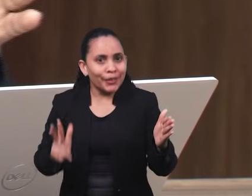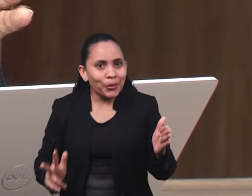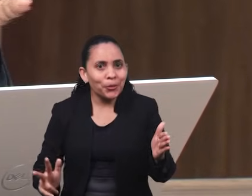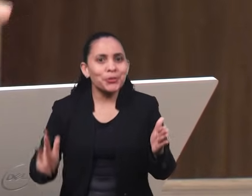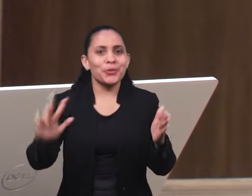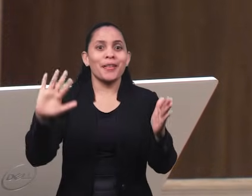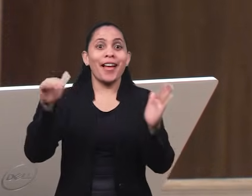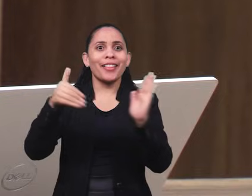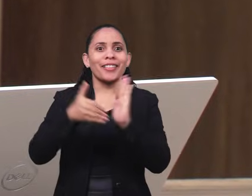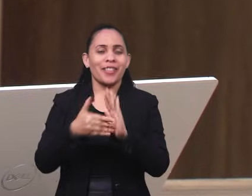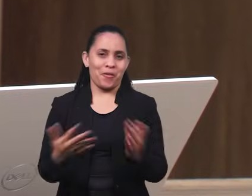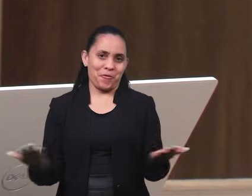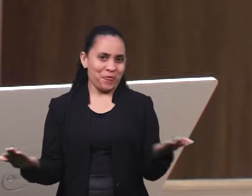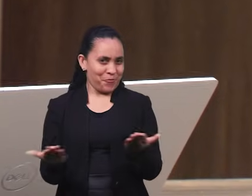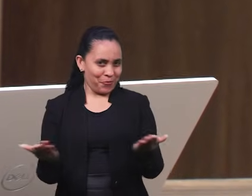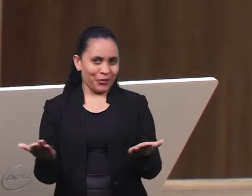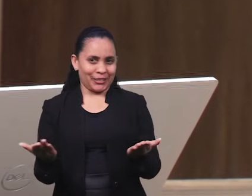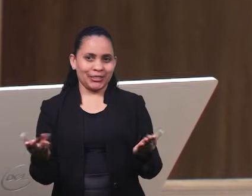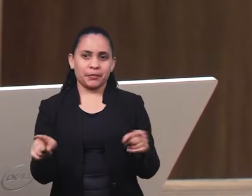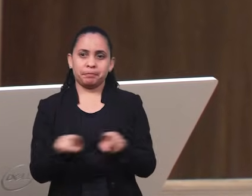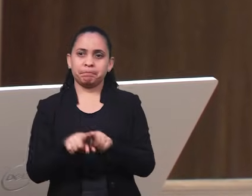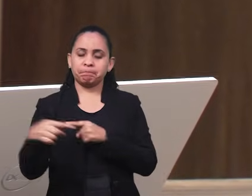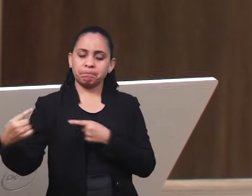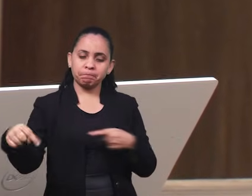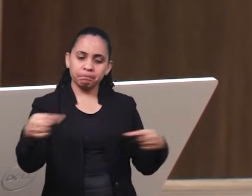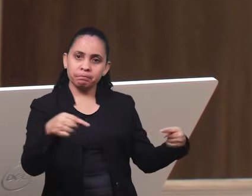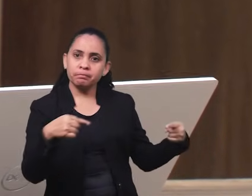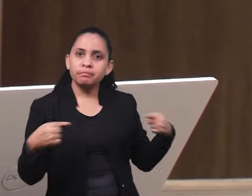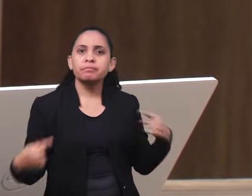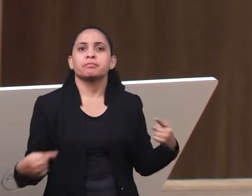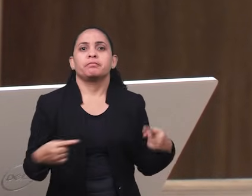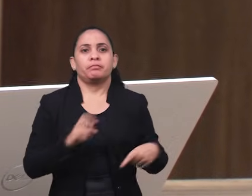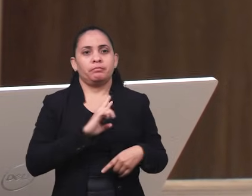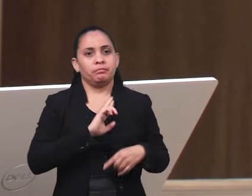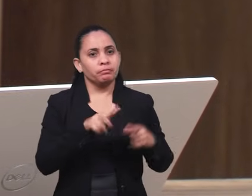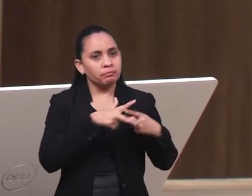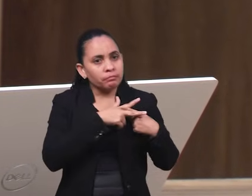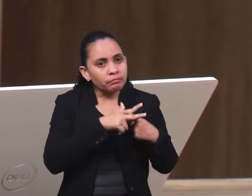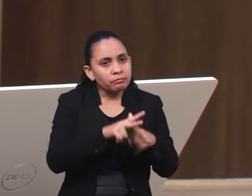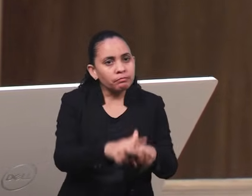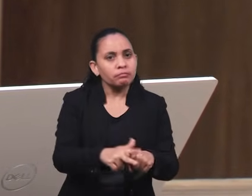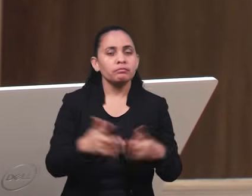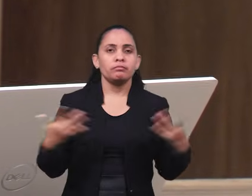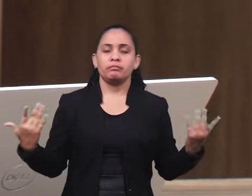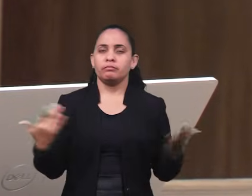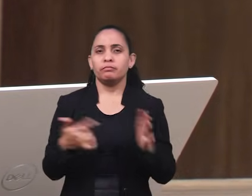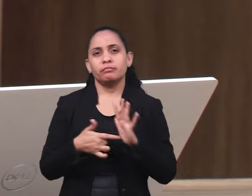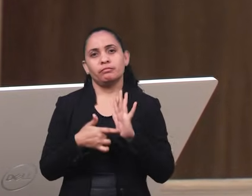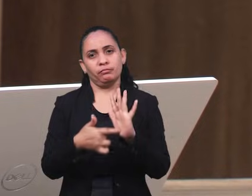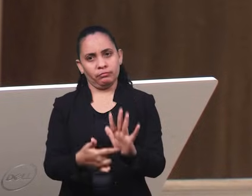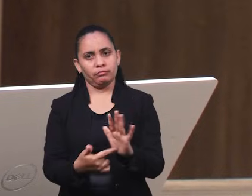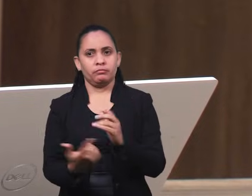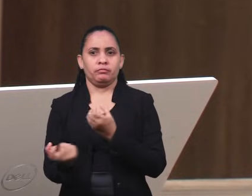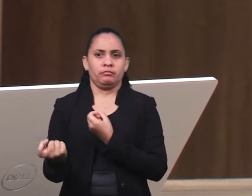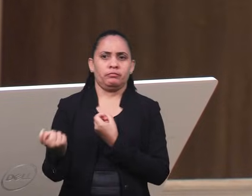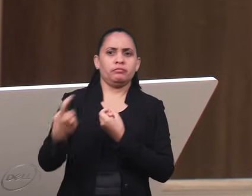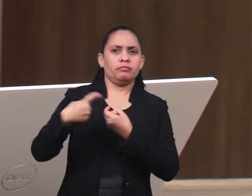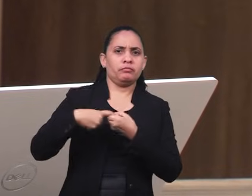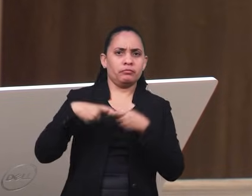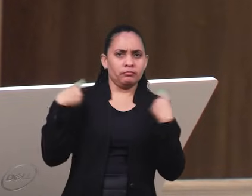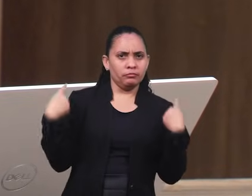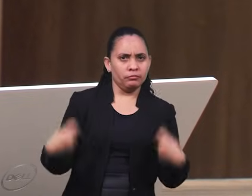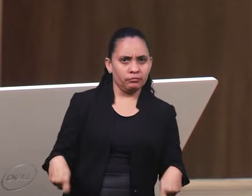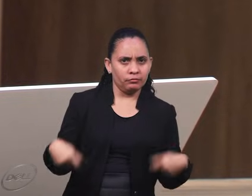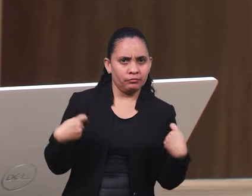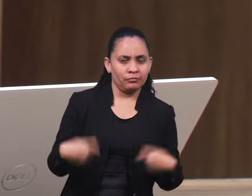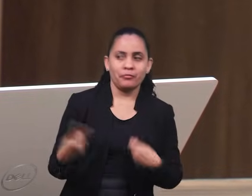continua. E hoje vem muitos debates da reforma, e muitos falam sobre hoje o retorno, a